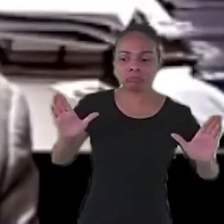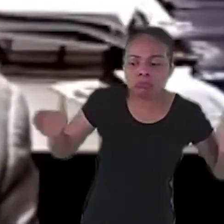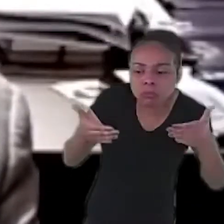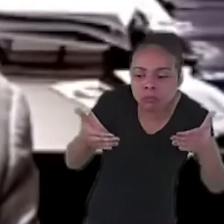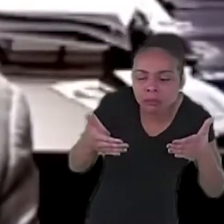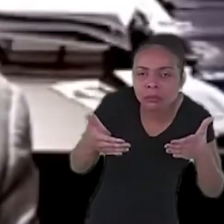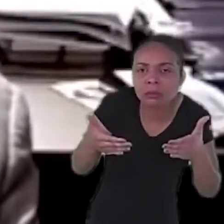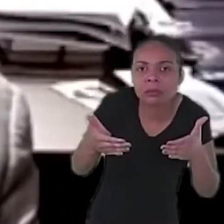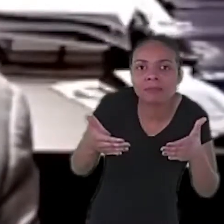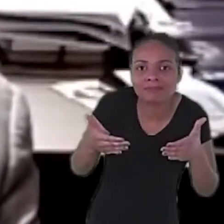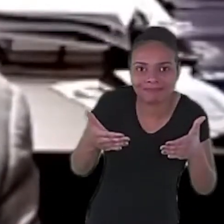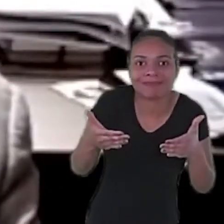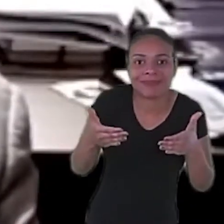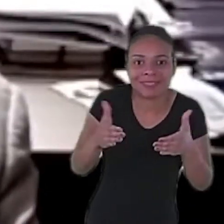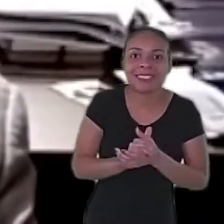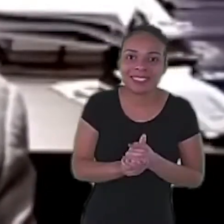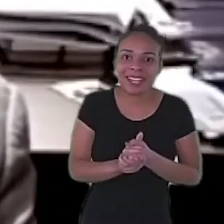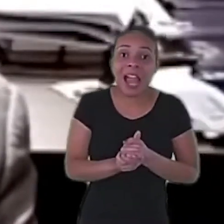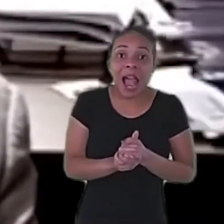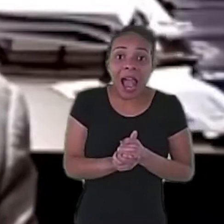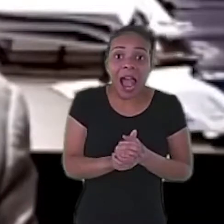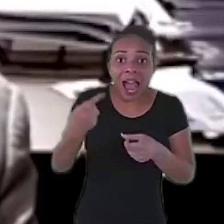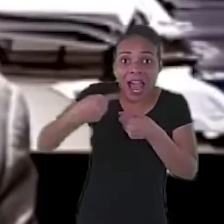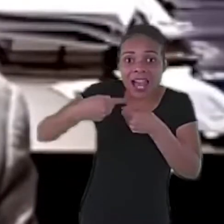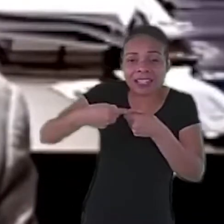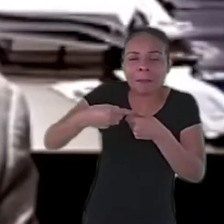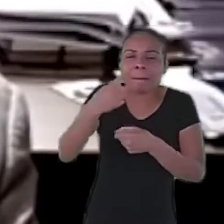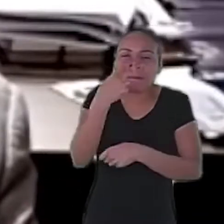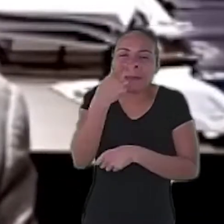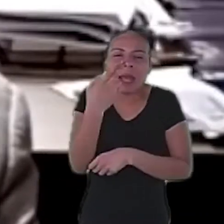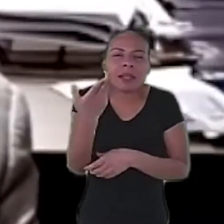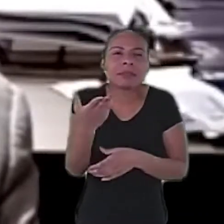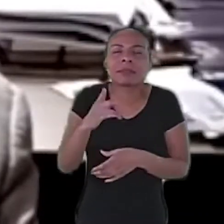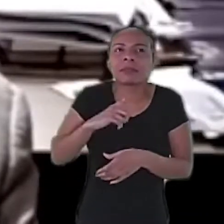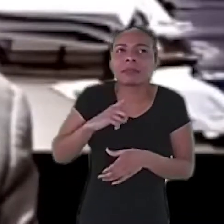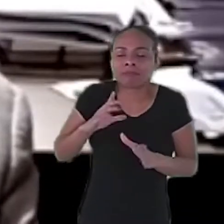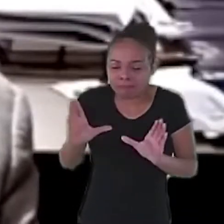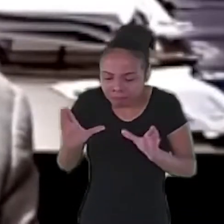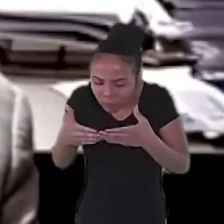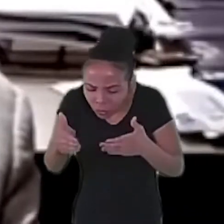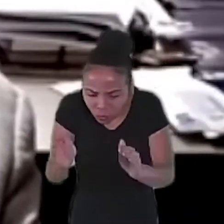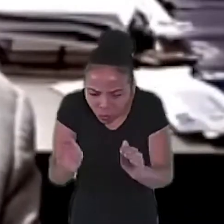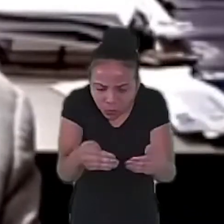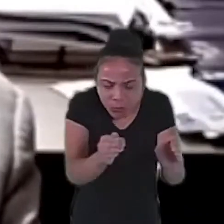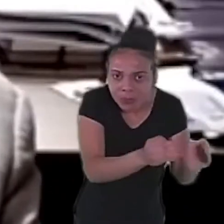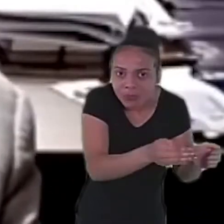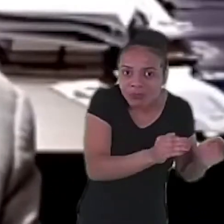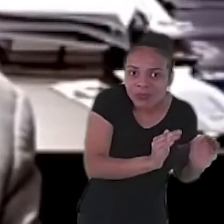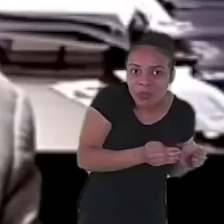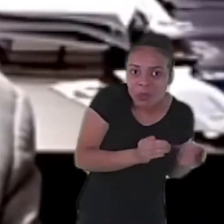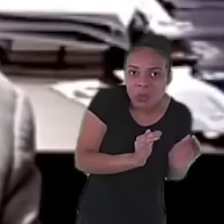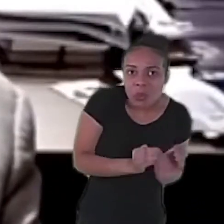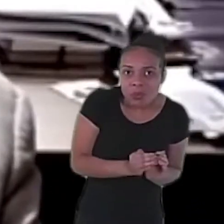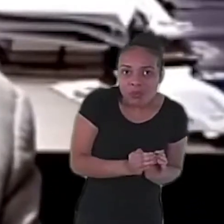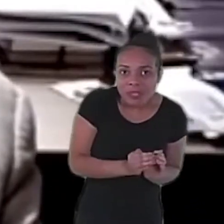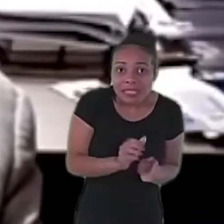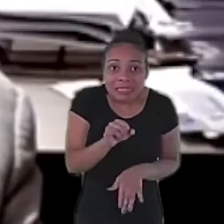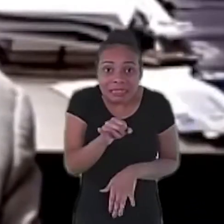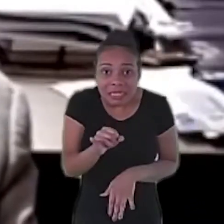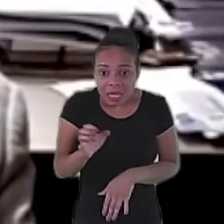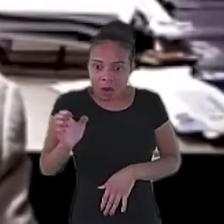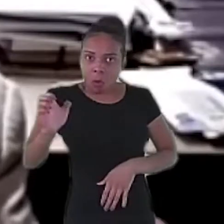está segmentada territorialmente, pobre mora numa parte da cidade, classe média e rica mora em outra parte da